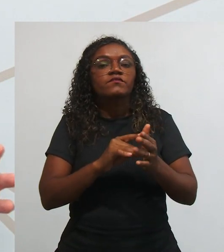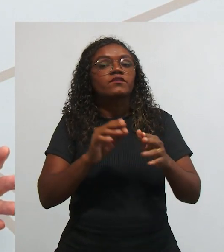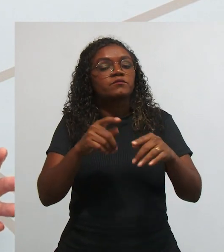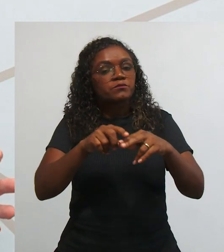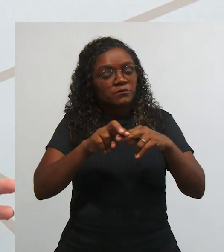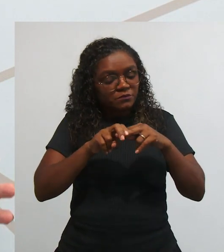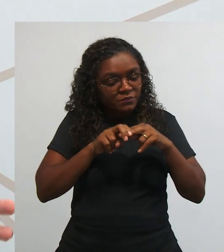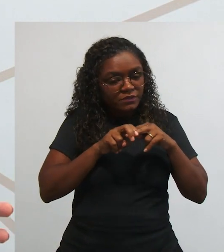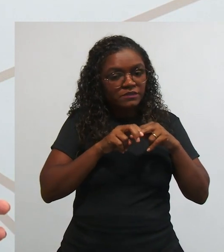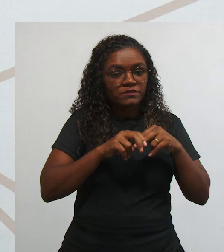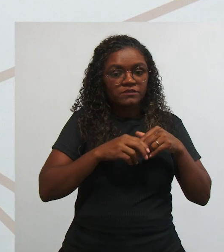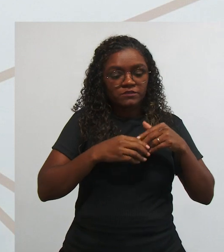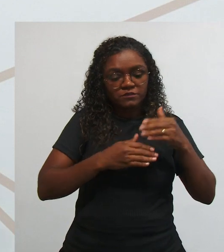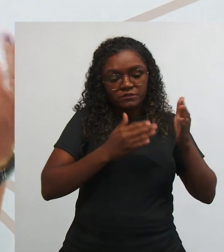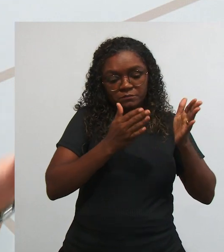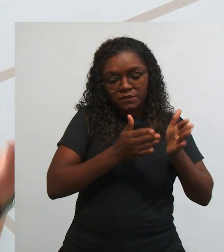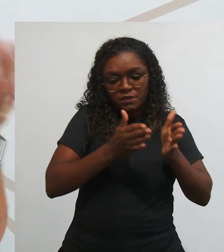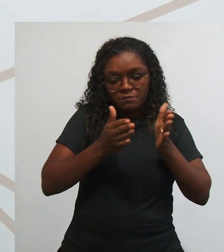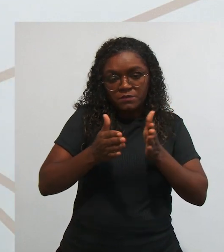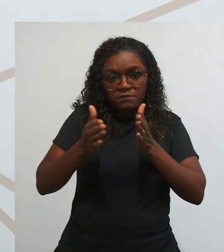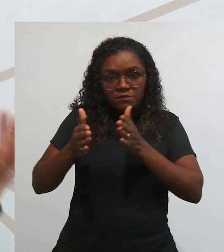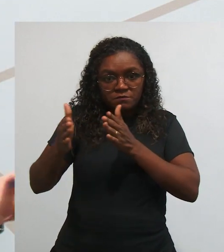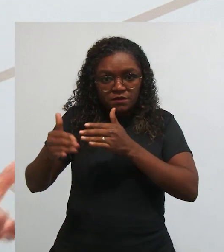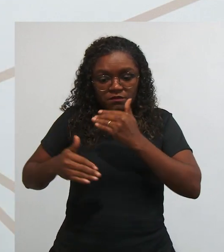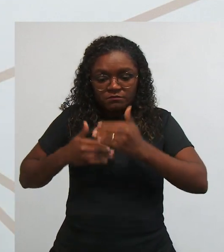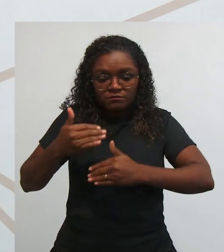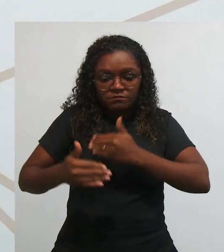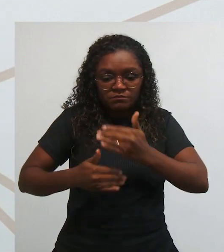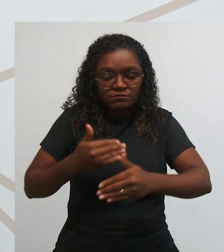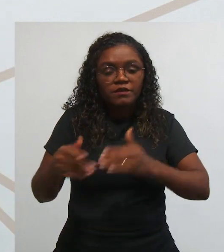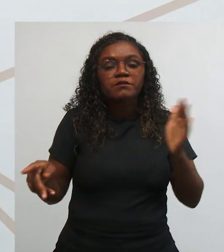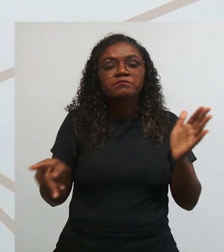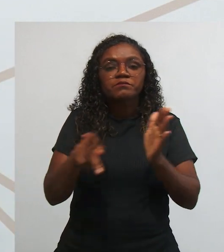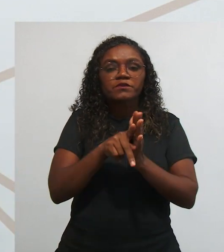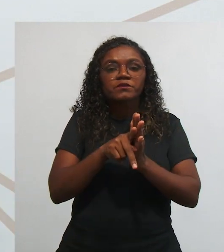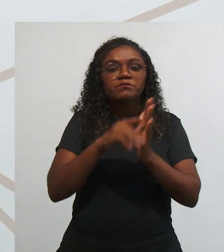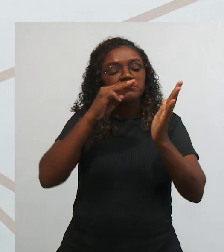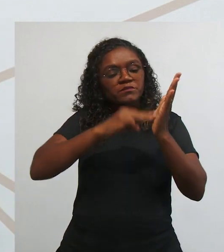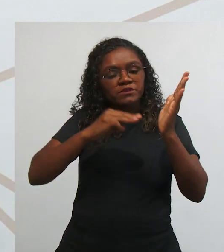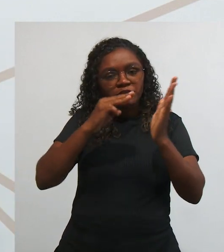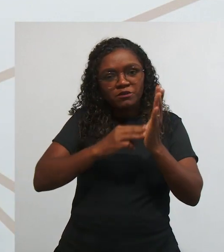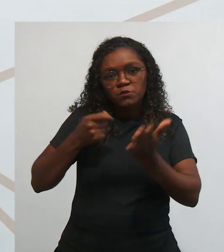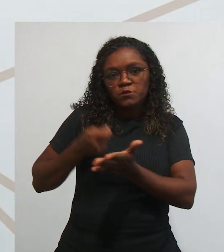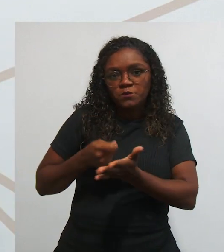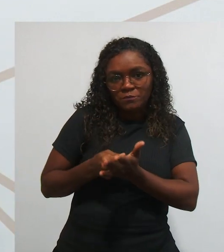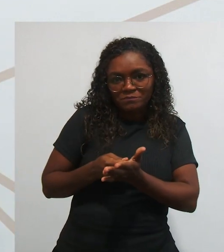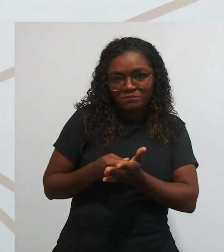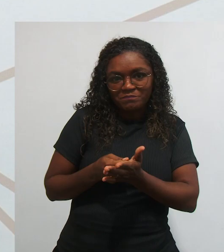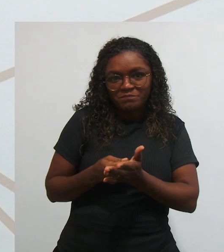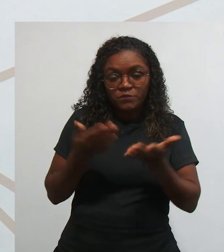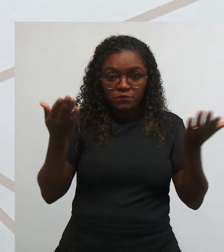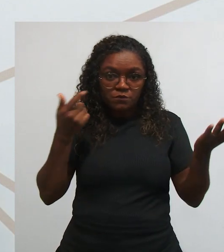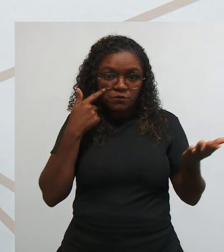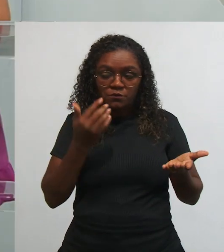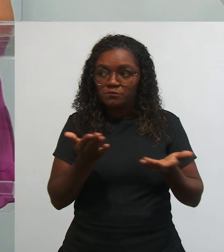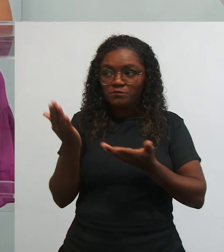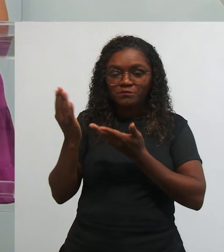Esse processo é o que a gente chama de rigorosidade metódica. Vamos acompanhar aqui na nossa tela